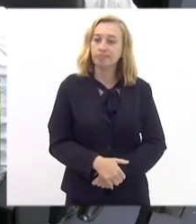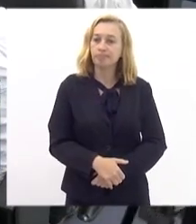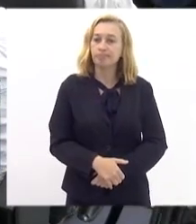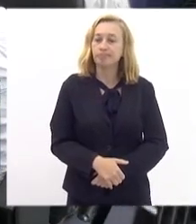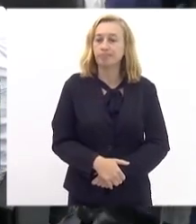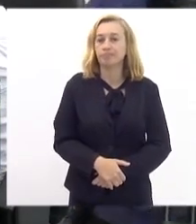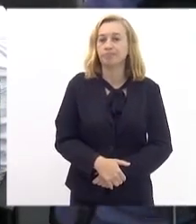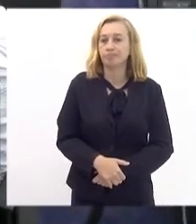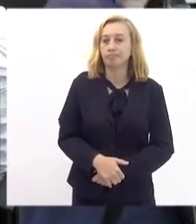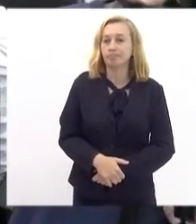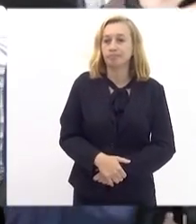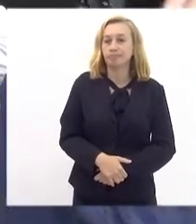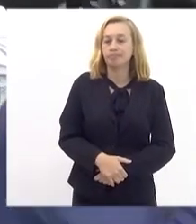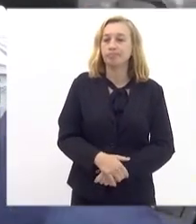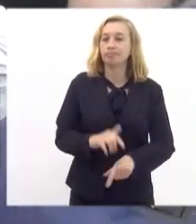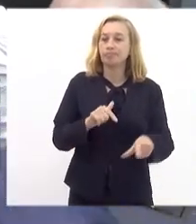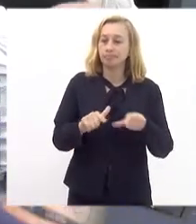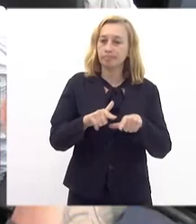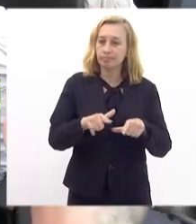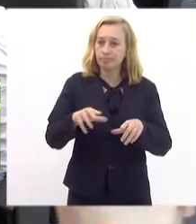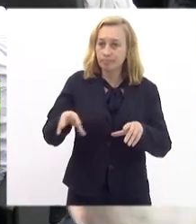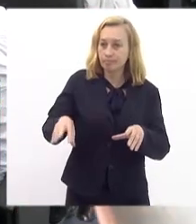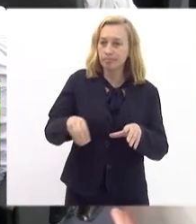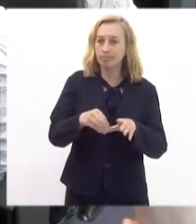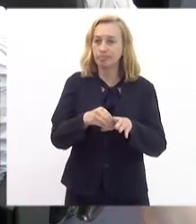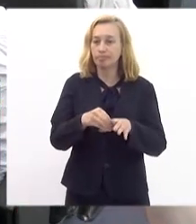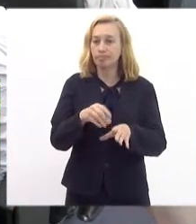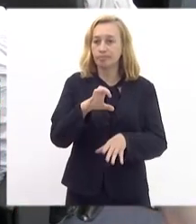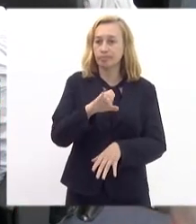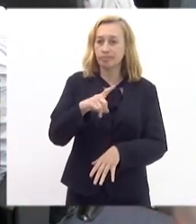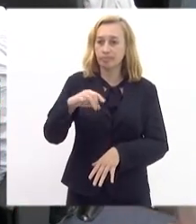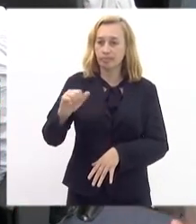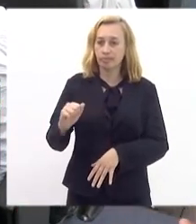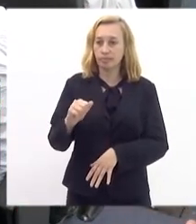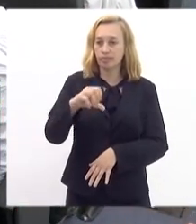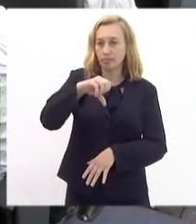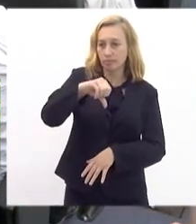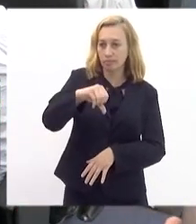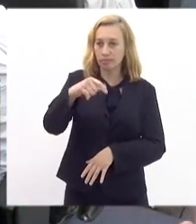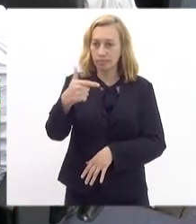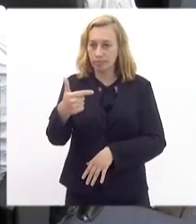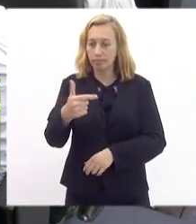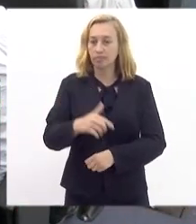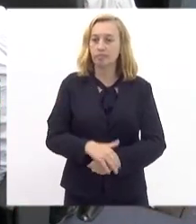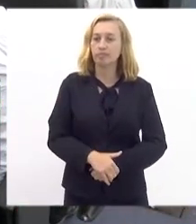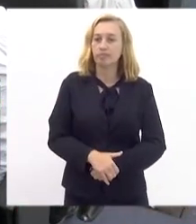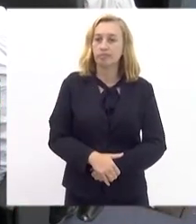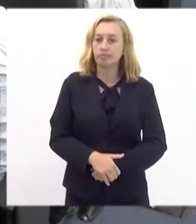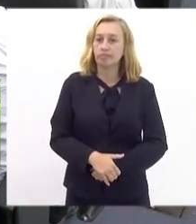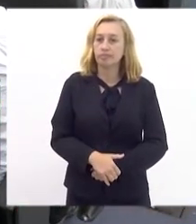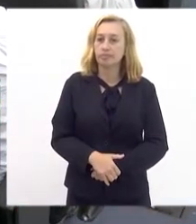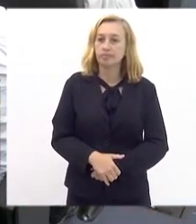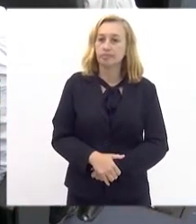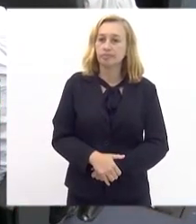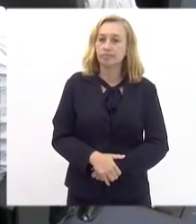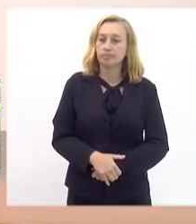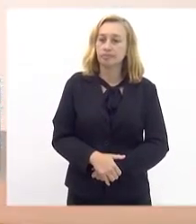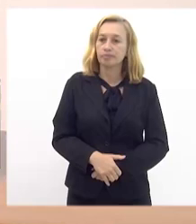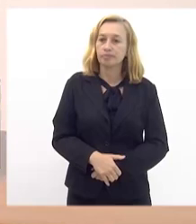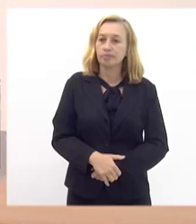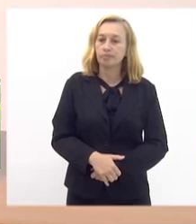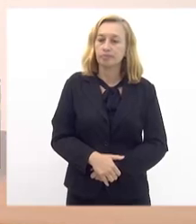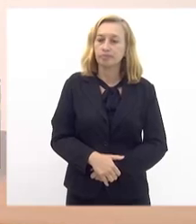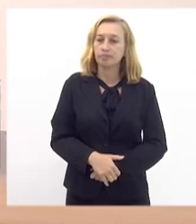uma das pessoas que trabalhou que integrou a eco-92 ah e